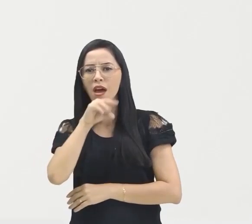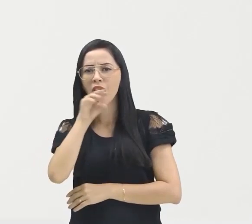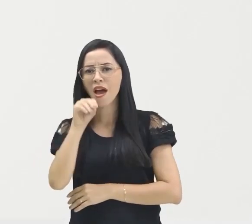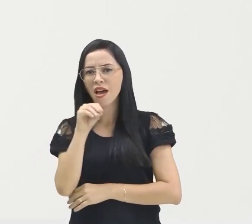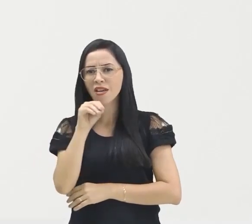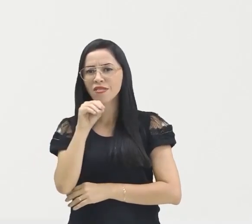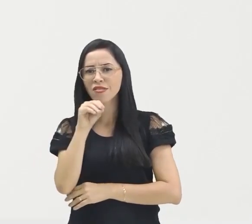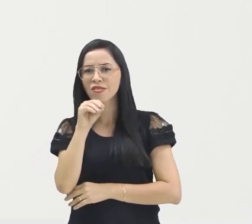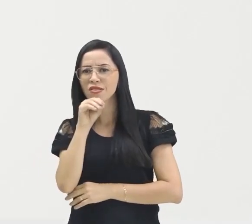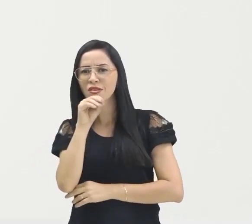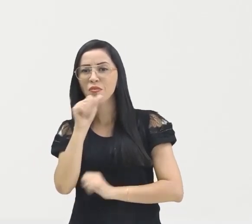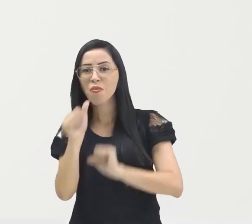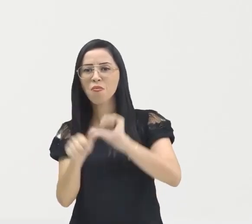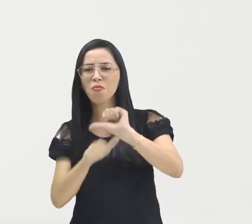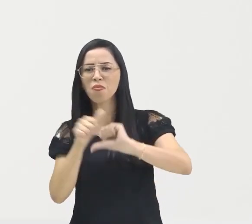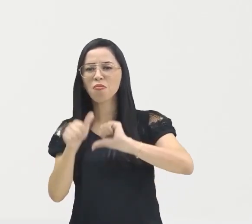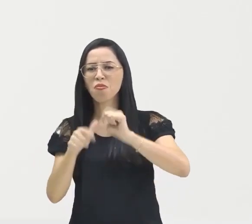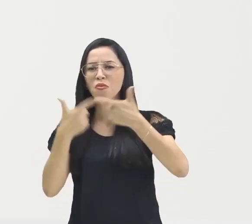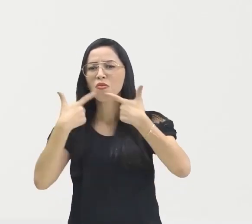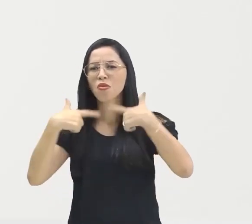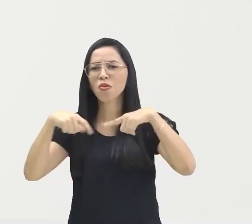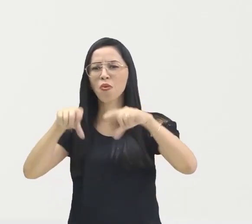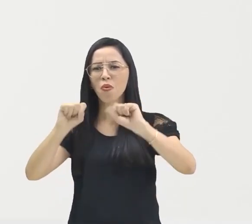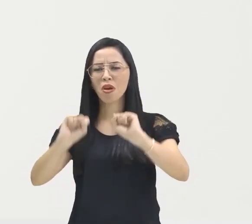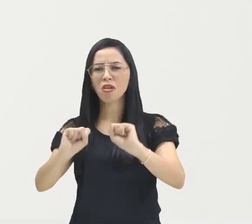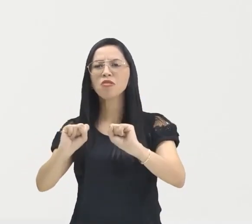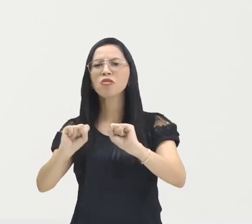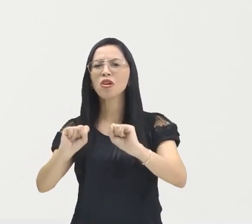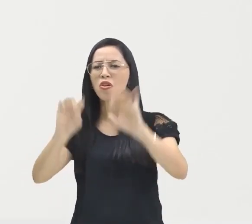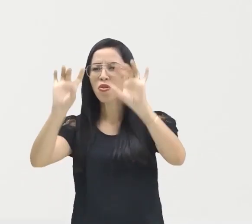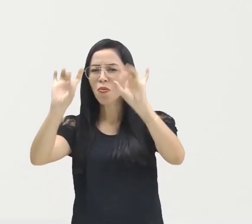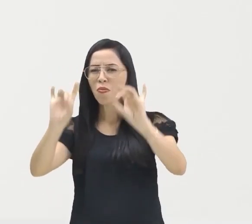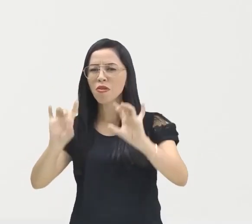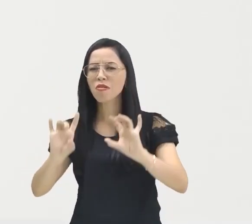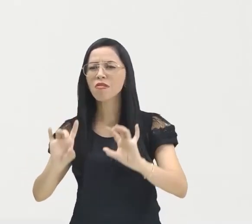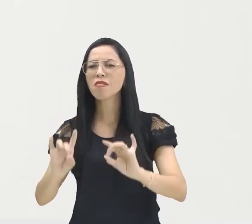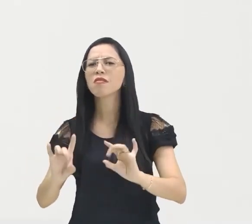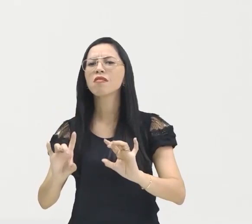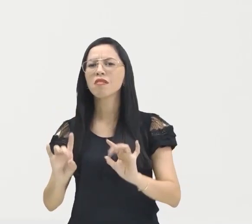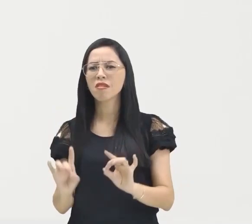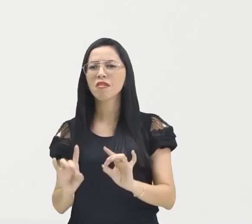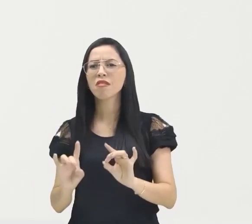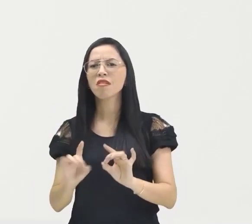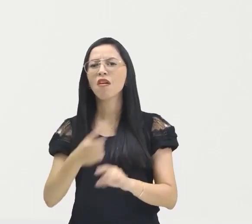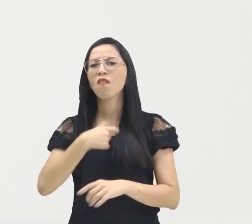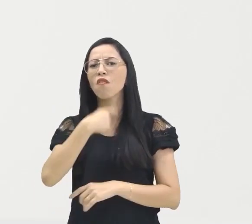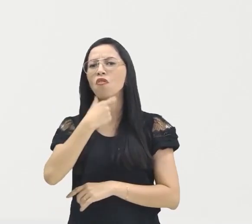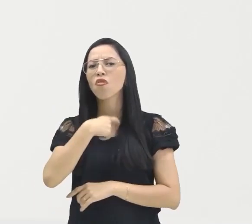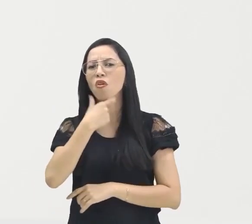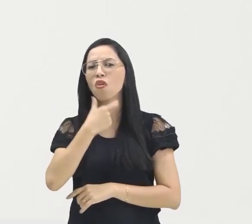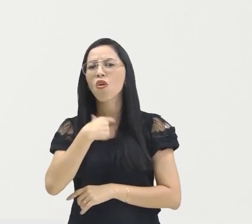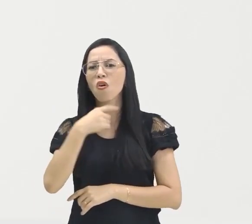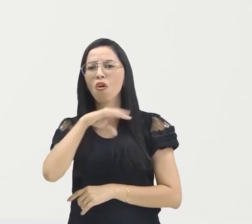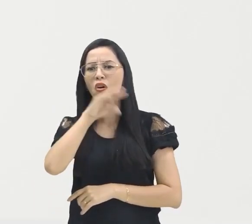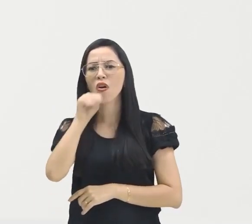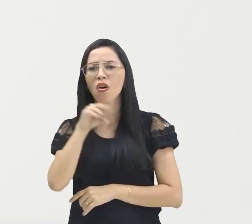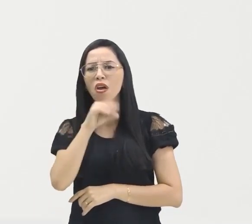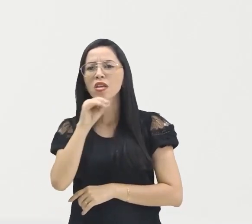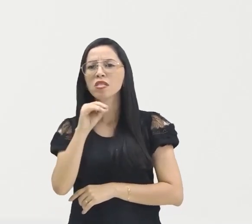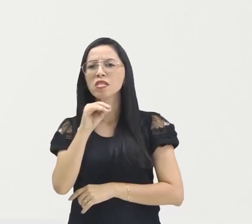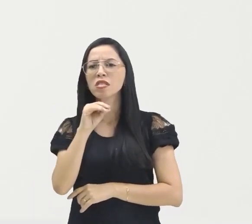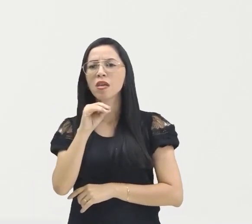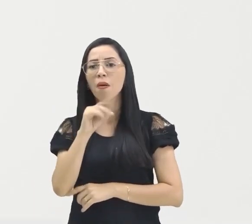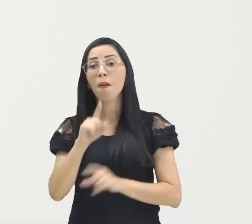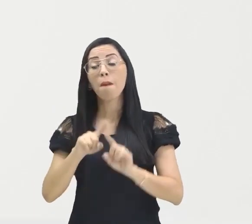uma alteração linguística, especialmente na área fonológica, mas que pode